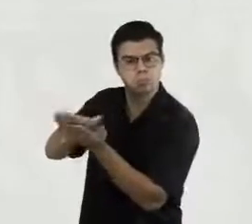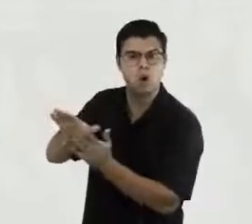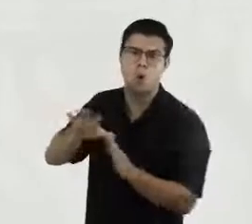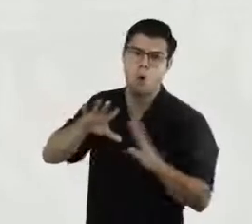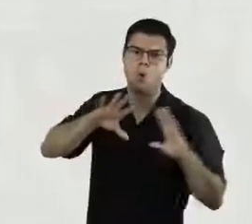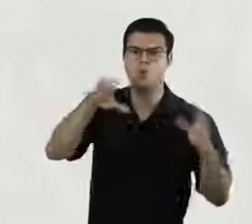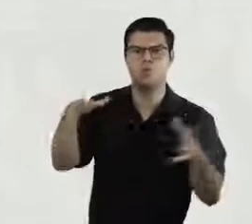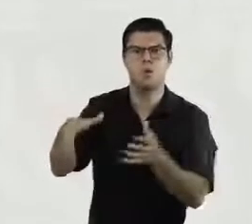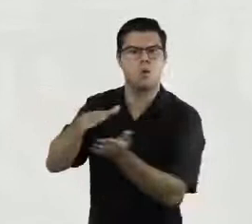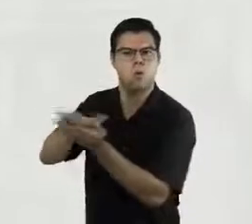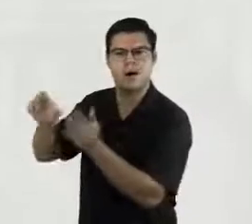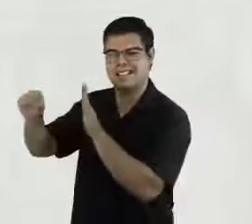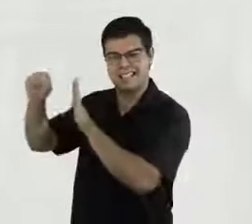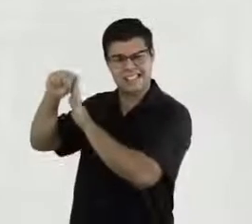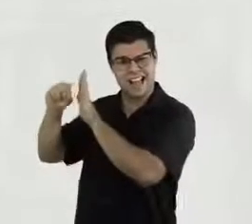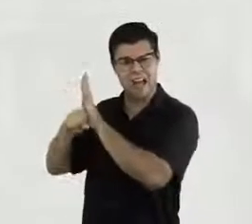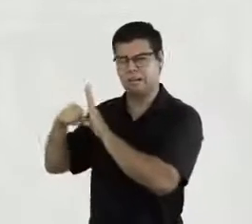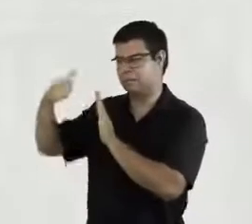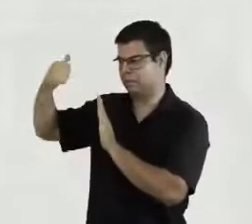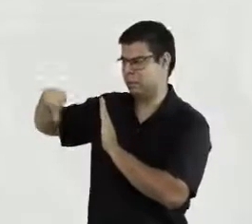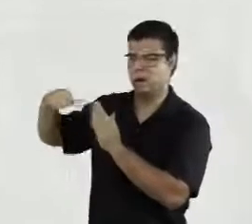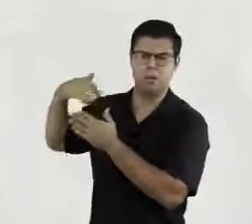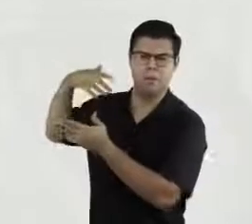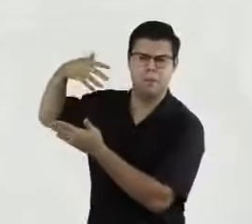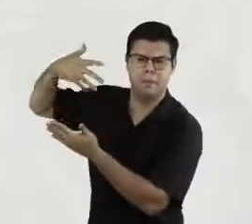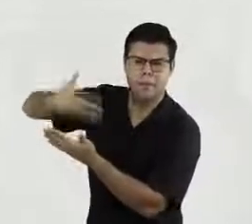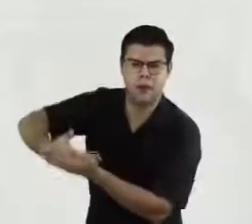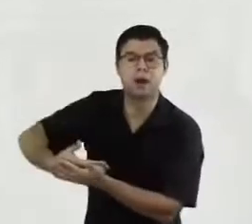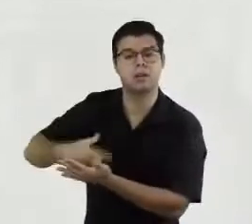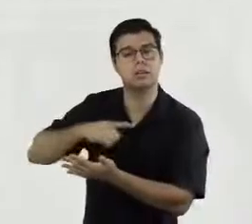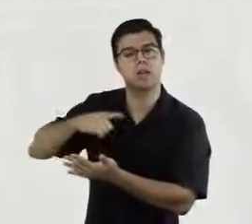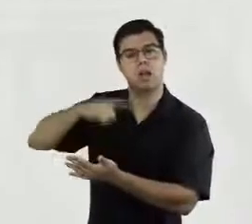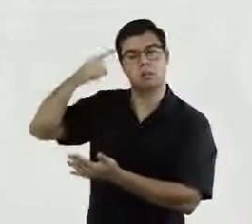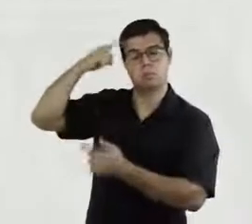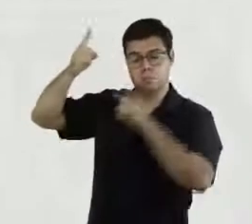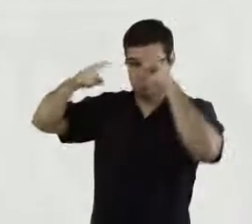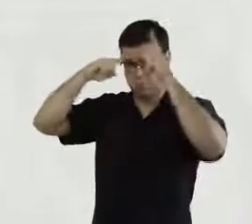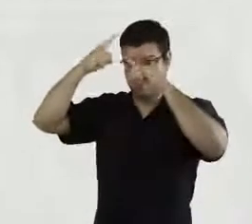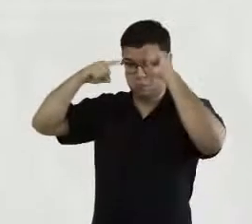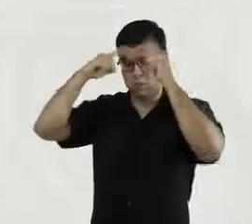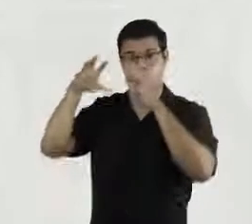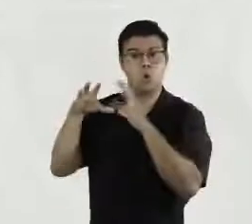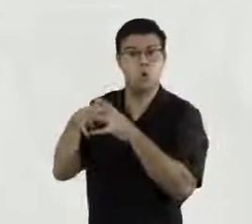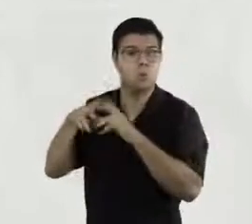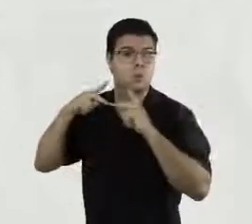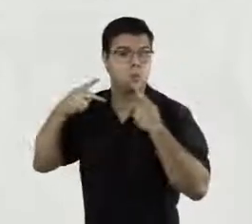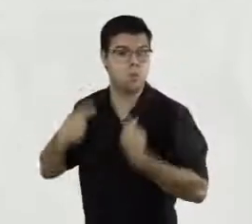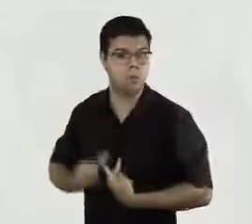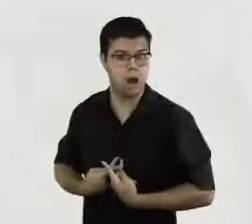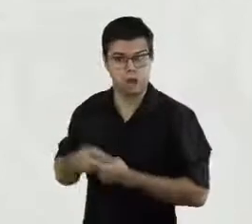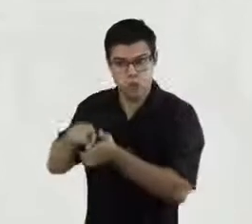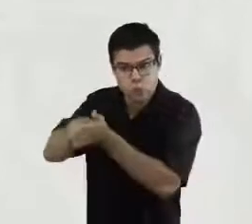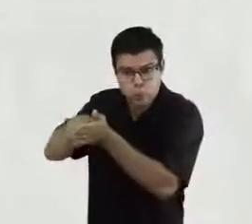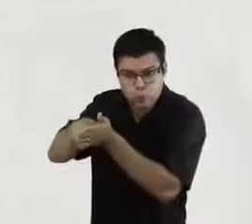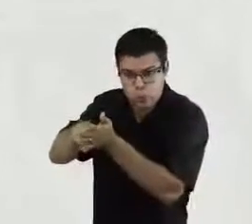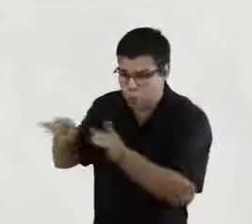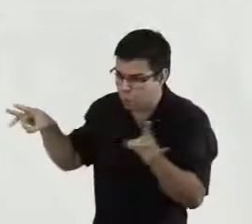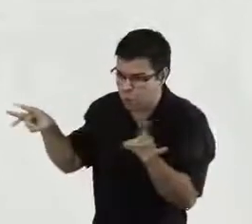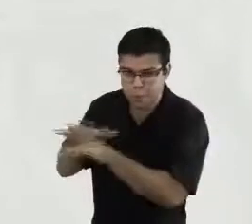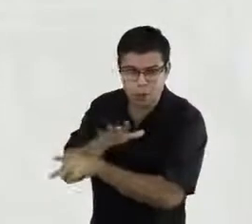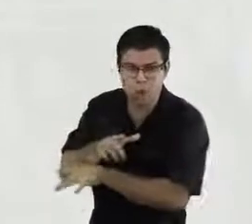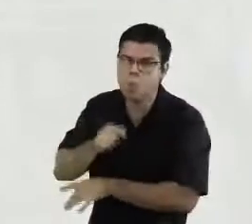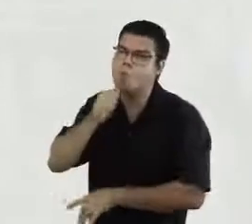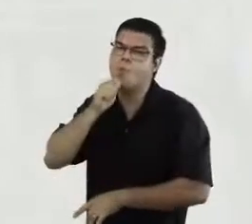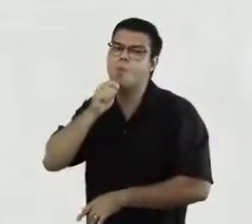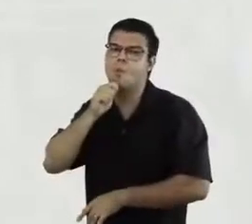em séculos e testemunho da criatividade humana, ainda não foi estudado o bastante.